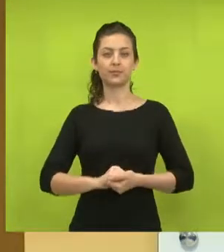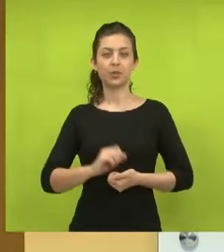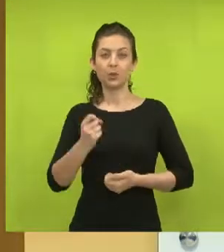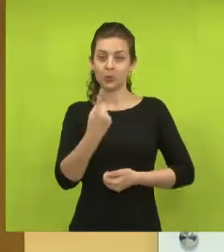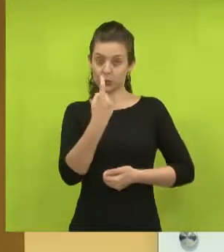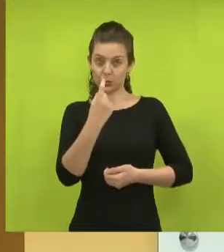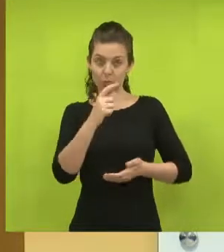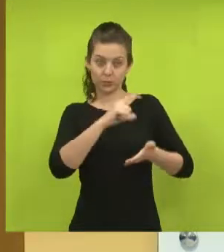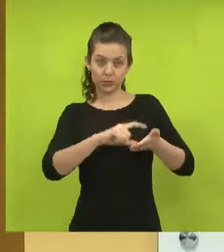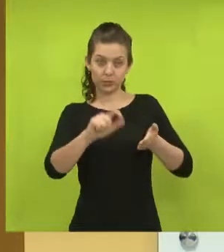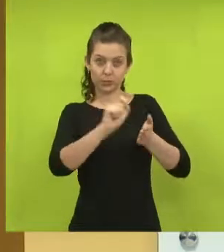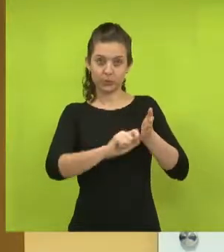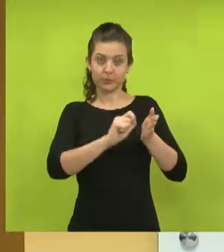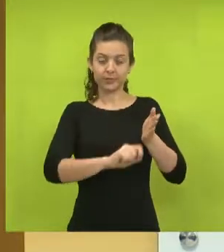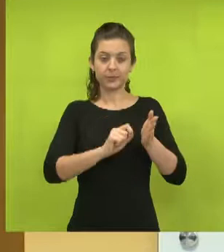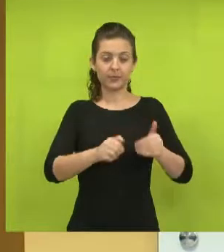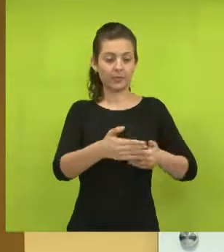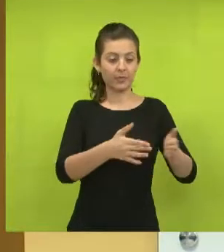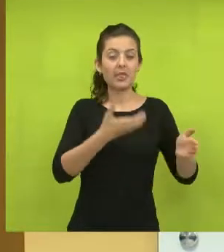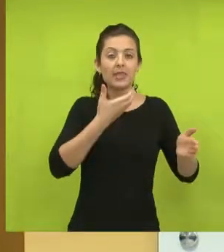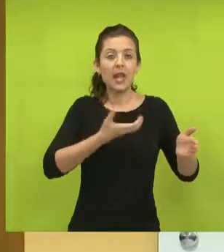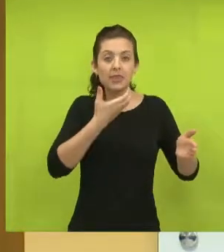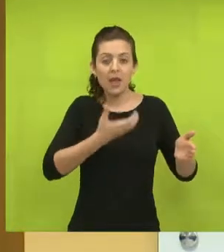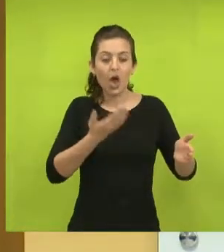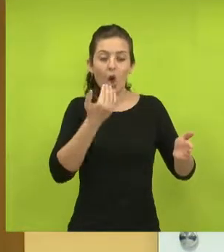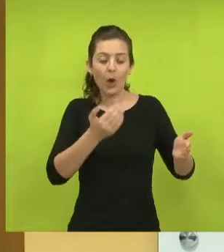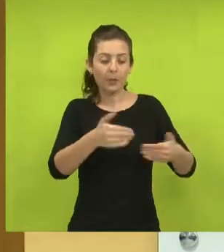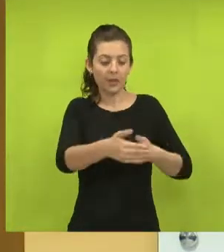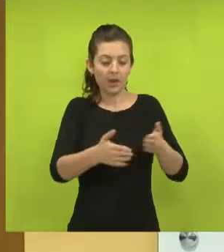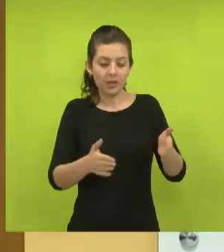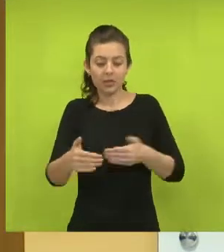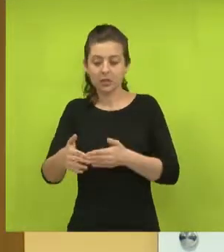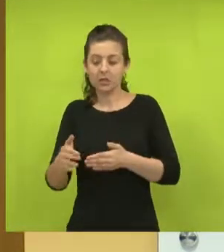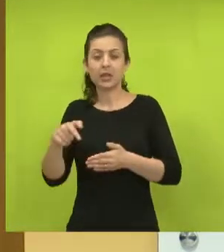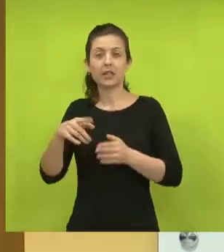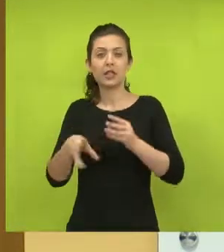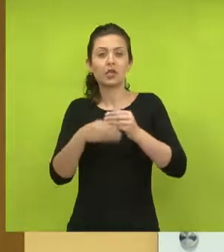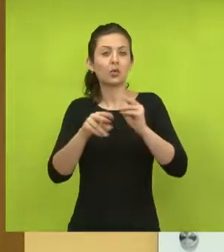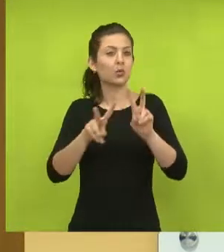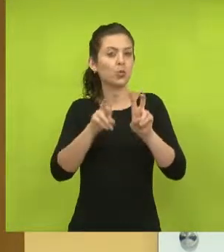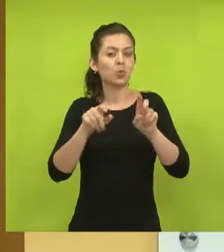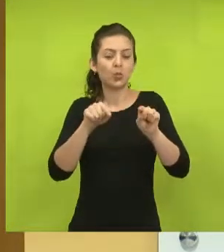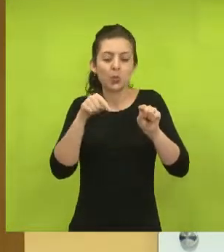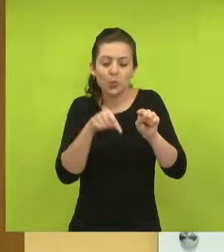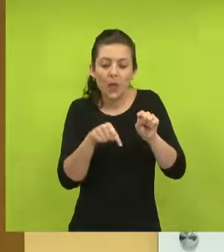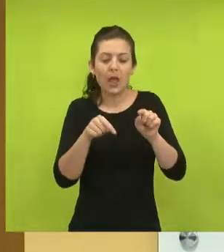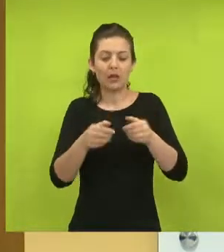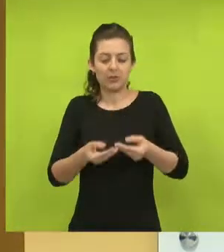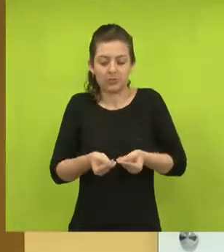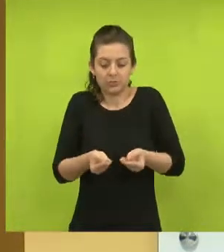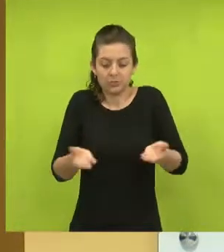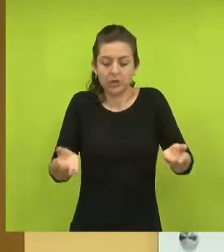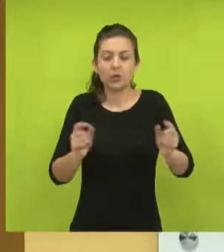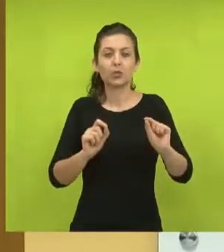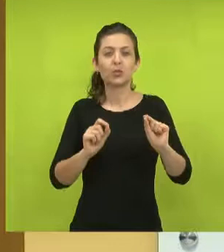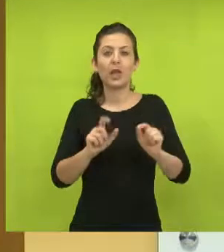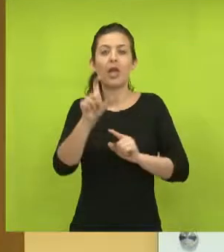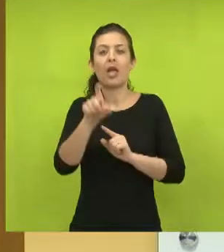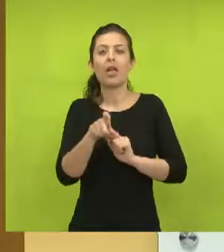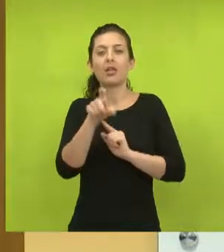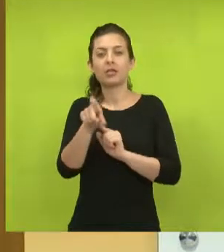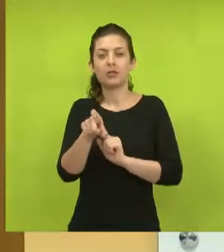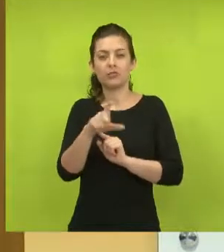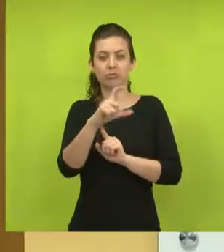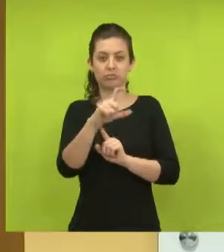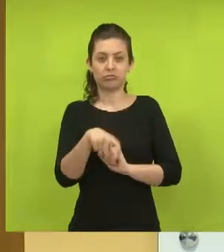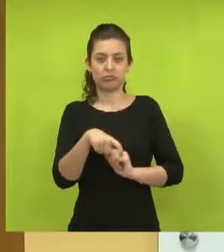Parágrafo único. A cesta natalina a que se refere o caput desse artigo será concedida por meio de cartão